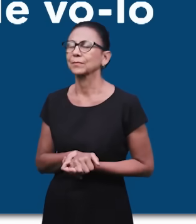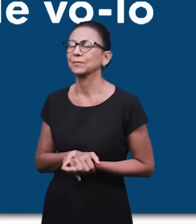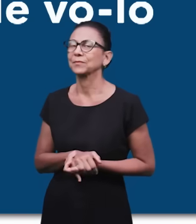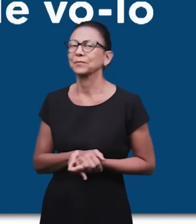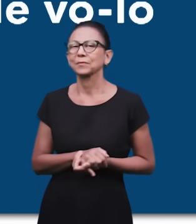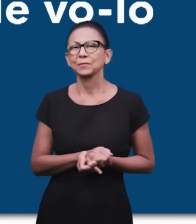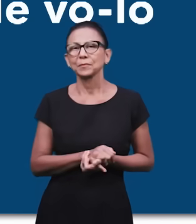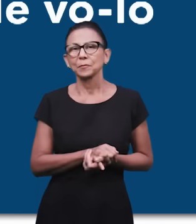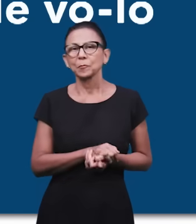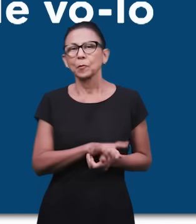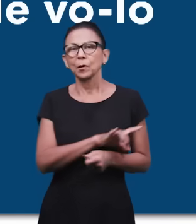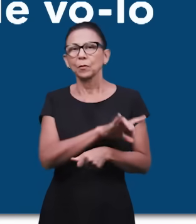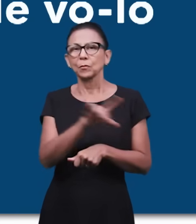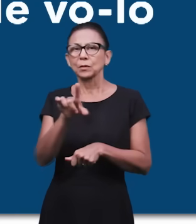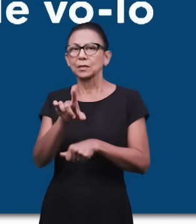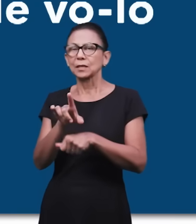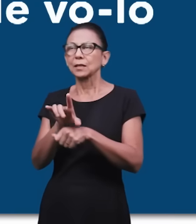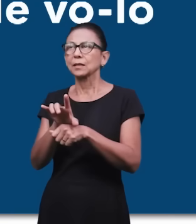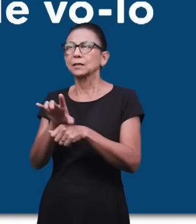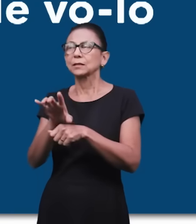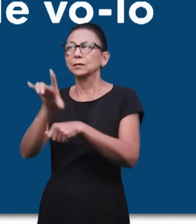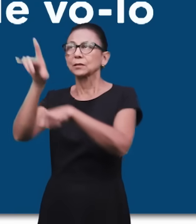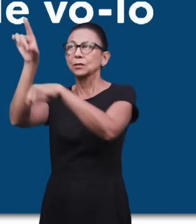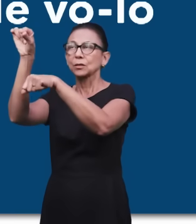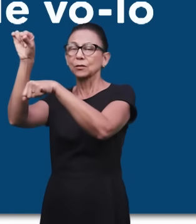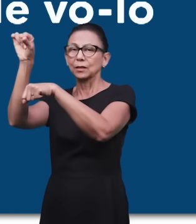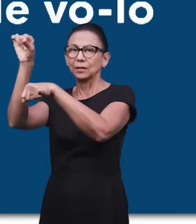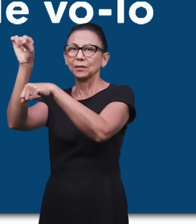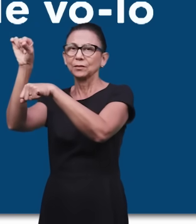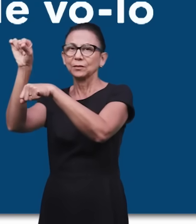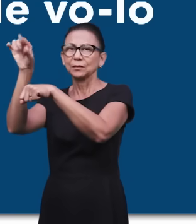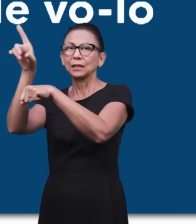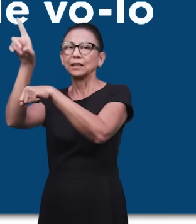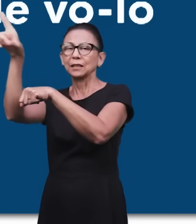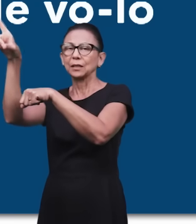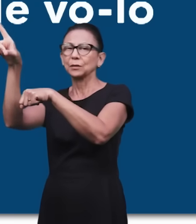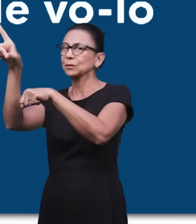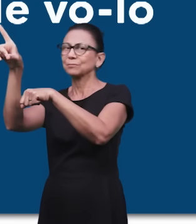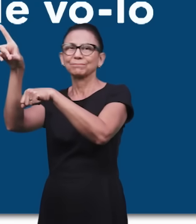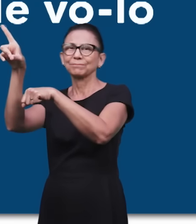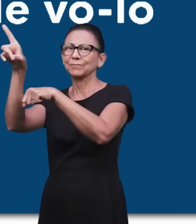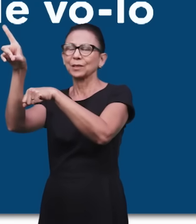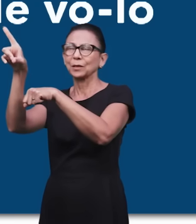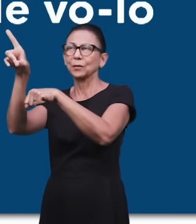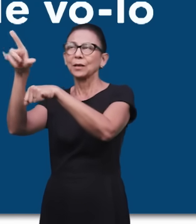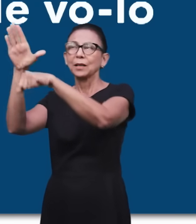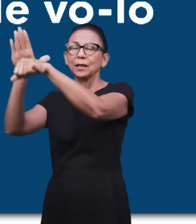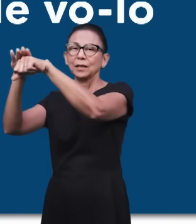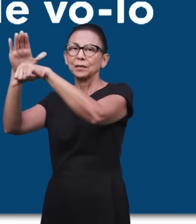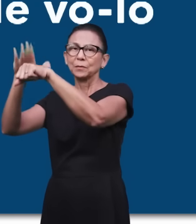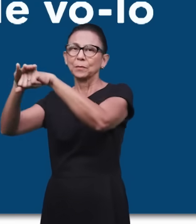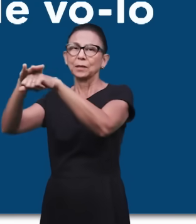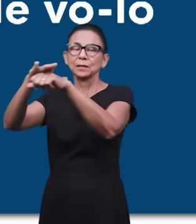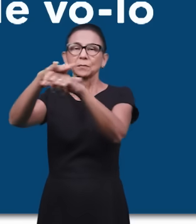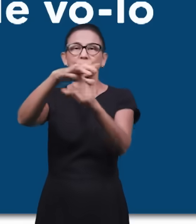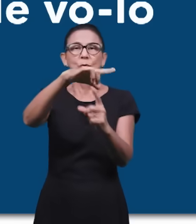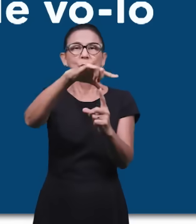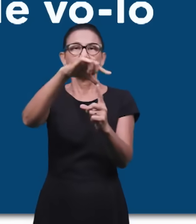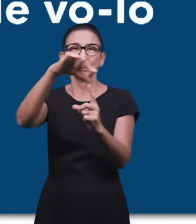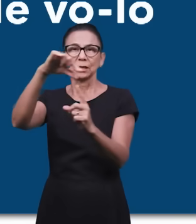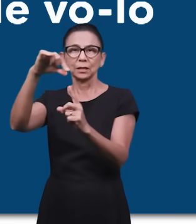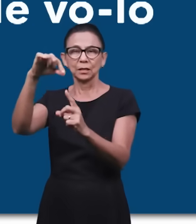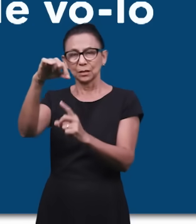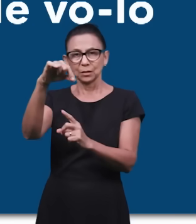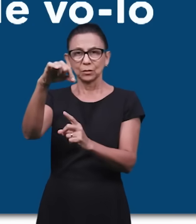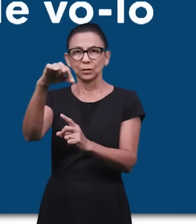vos escolhi a vós e vos nomeei para que vades e deis fruto, e o